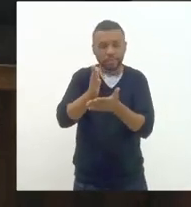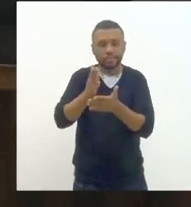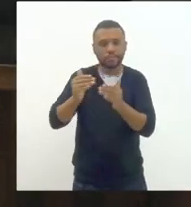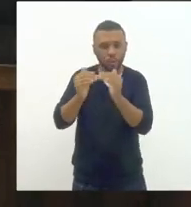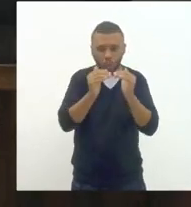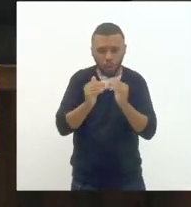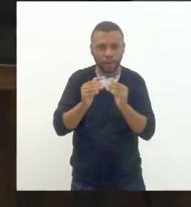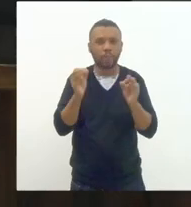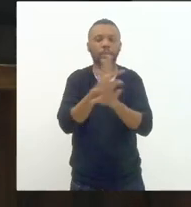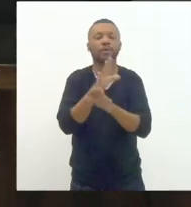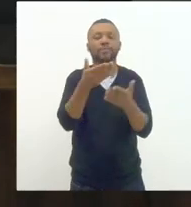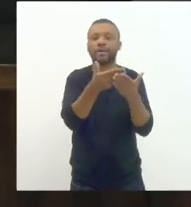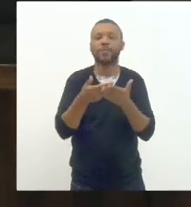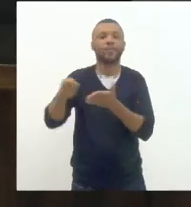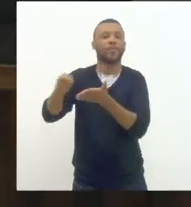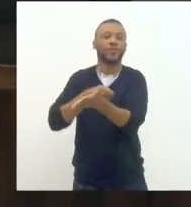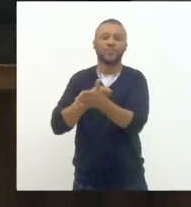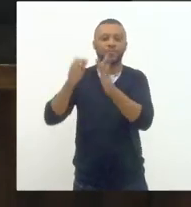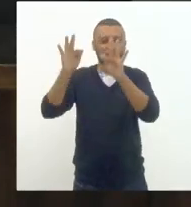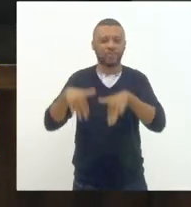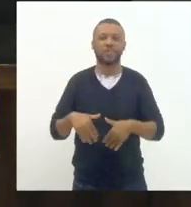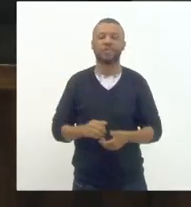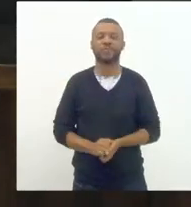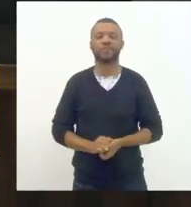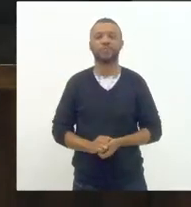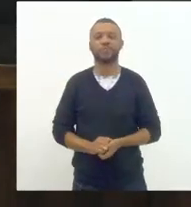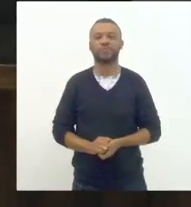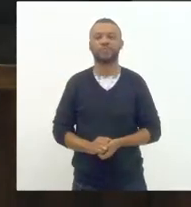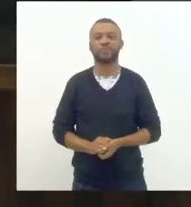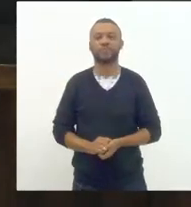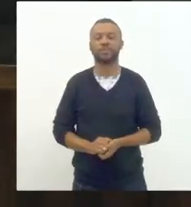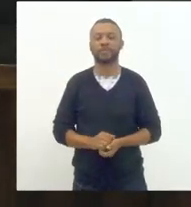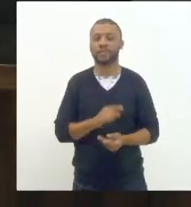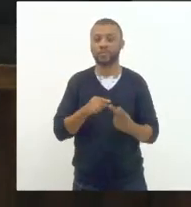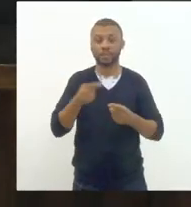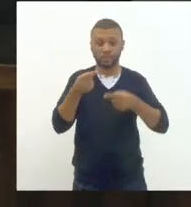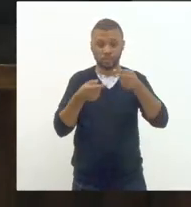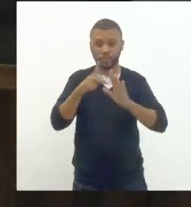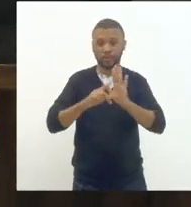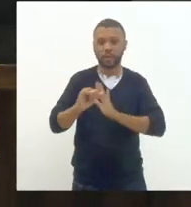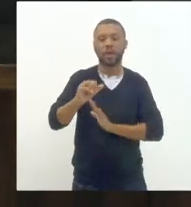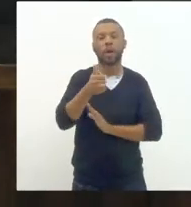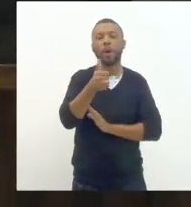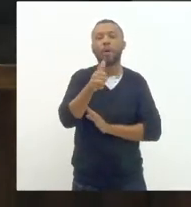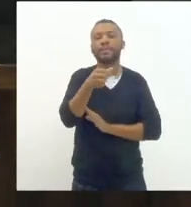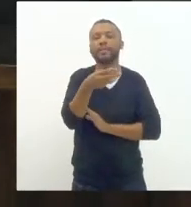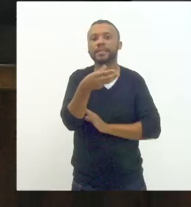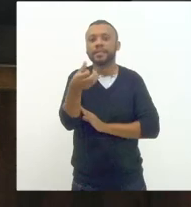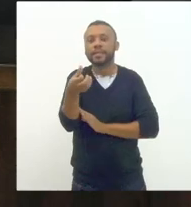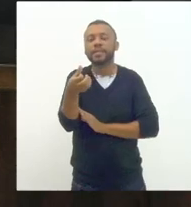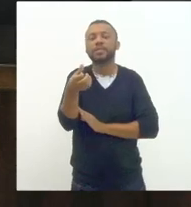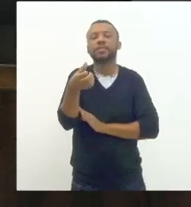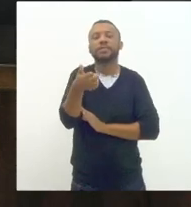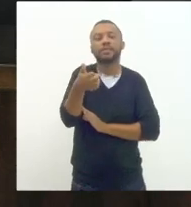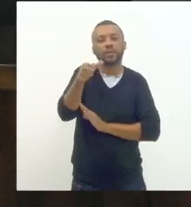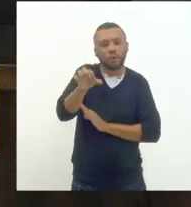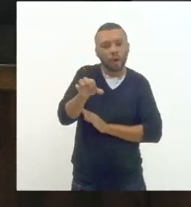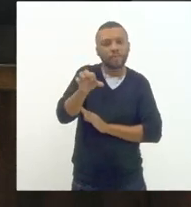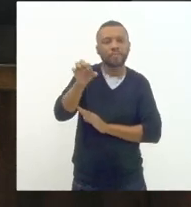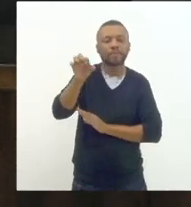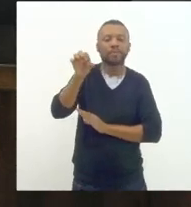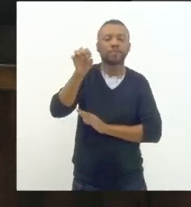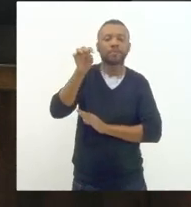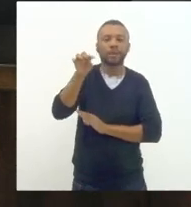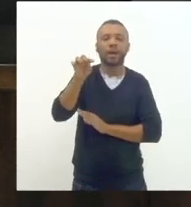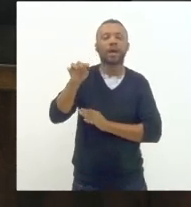aprovado, vai autógrafo. Ao final. De voto ao final. Em segunda discussão, projeto de lei 1136-19, de autoria do deputado